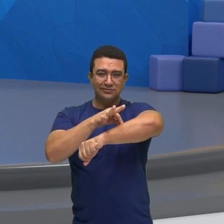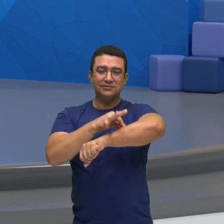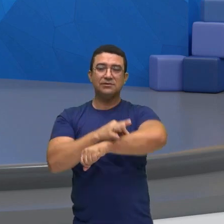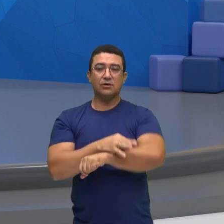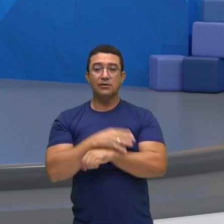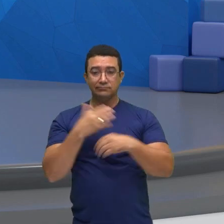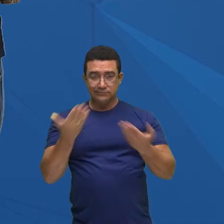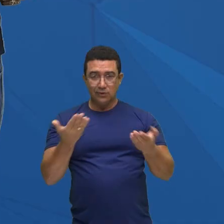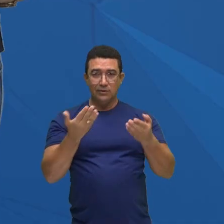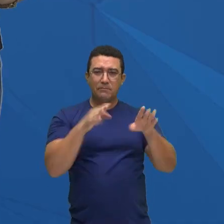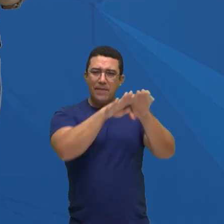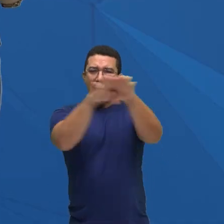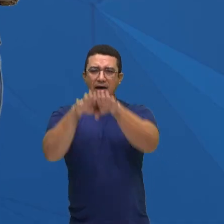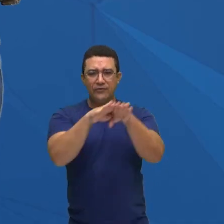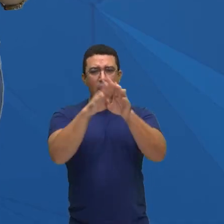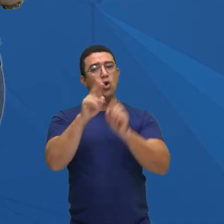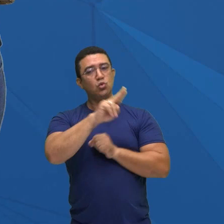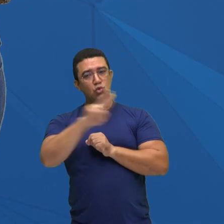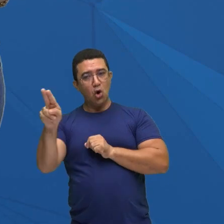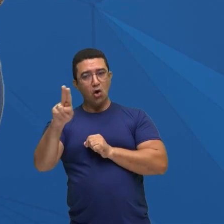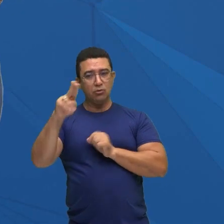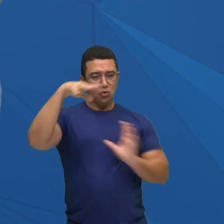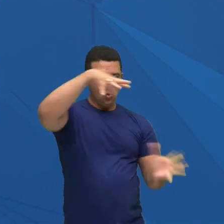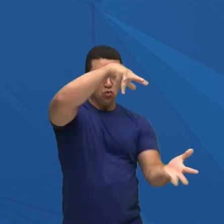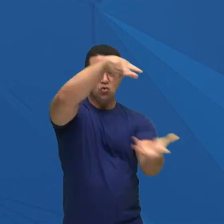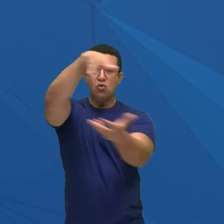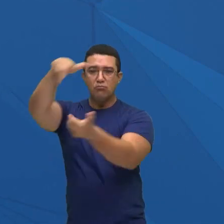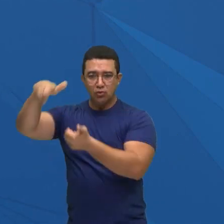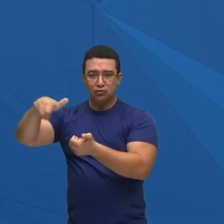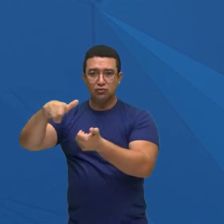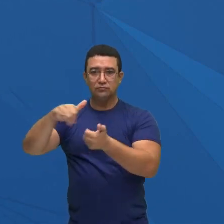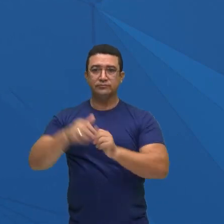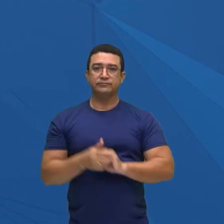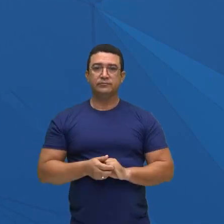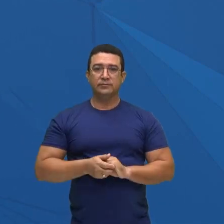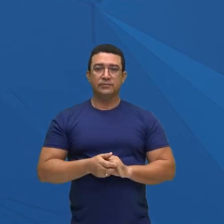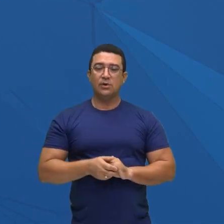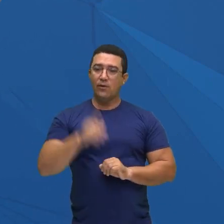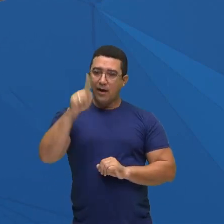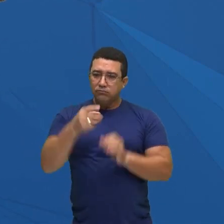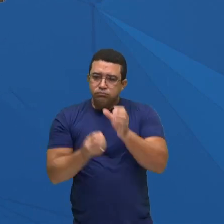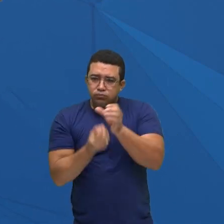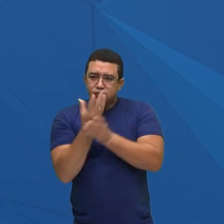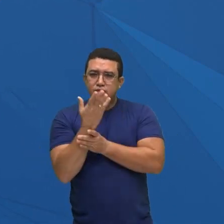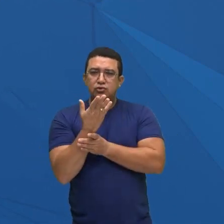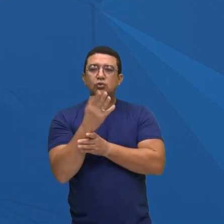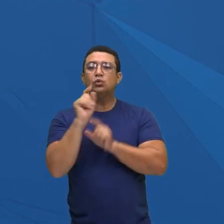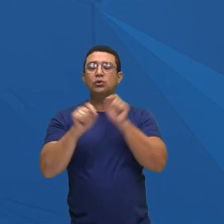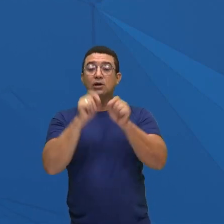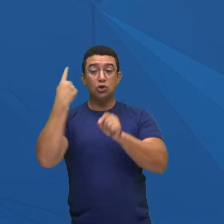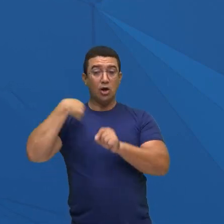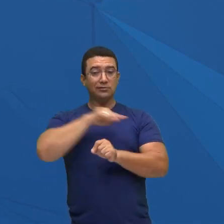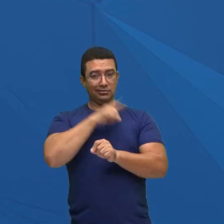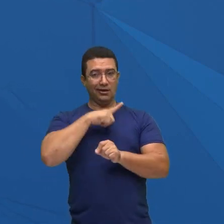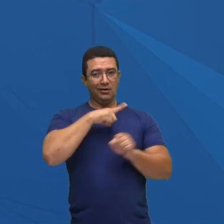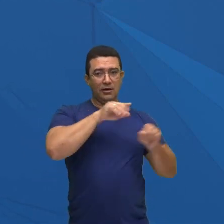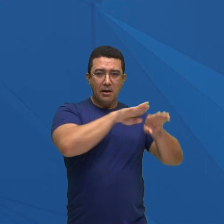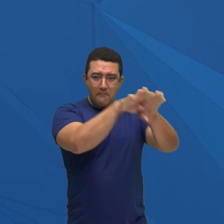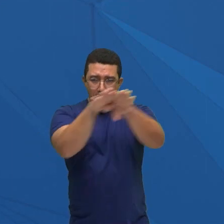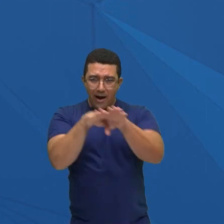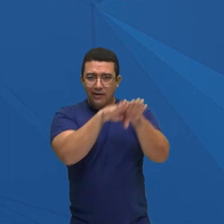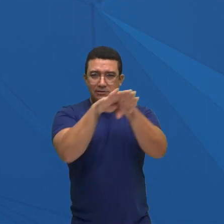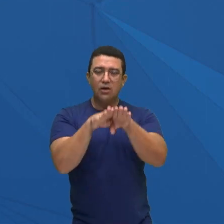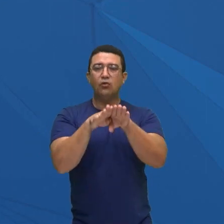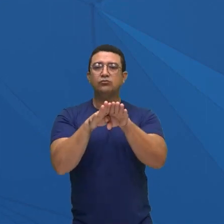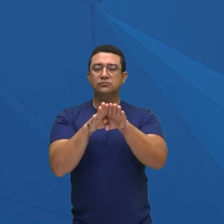nomenclatura padrão e a gente não tem como discutir isso, né? E foi criado para que a gente pudesse ter essa padronização e pudesse